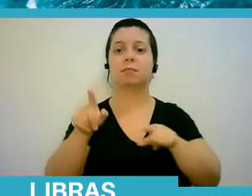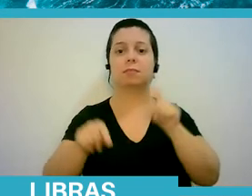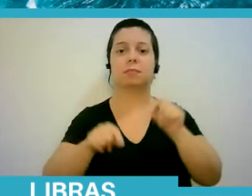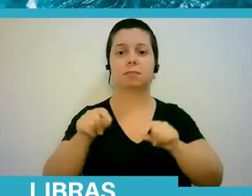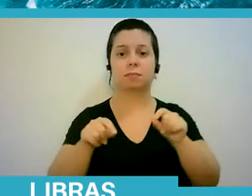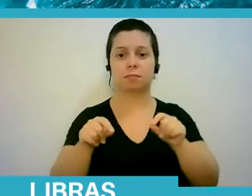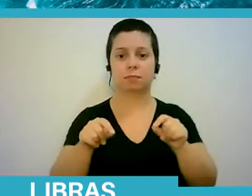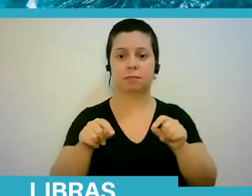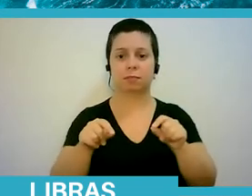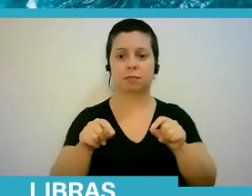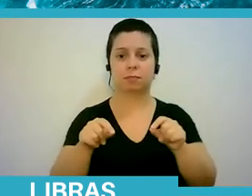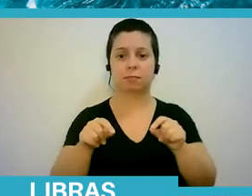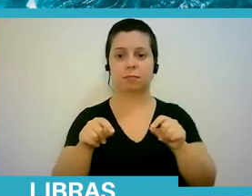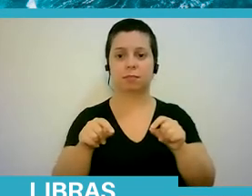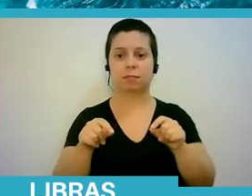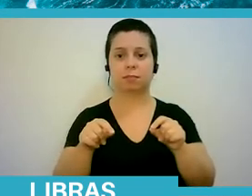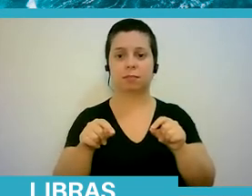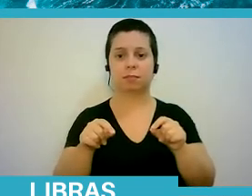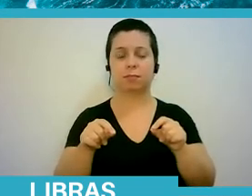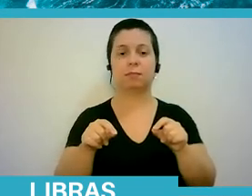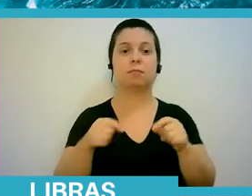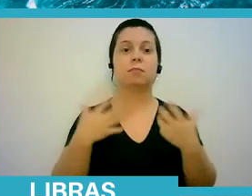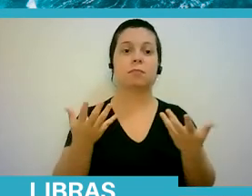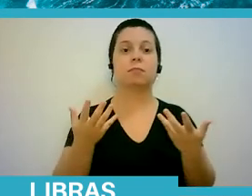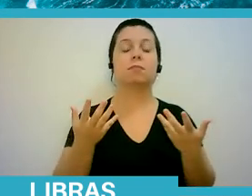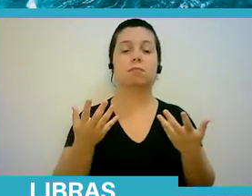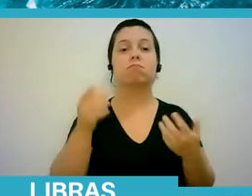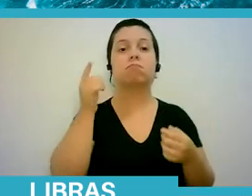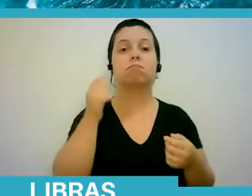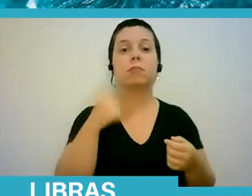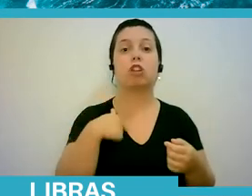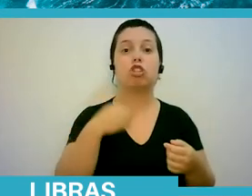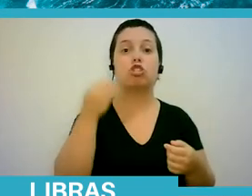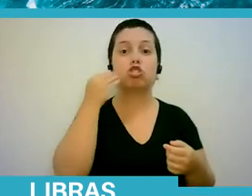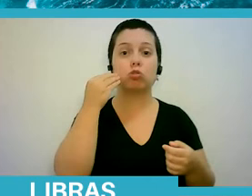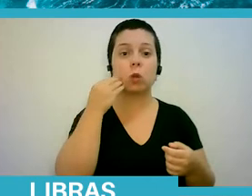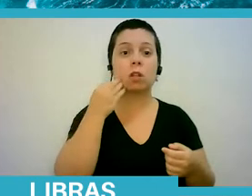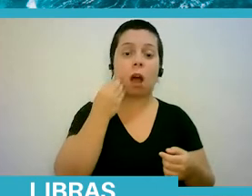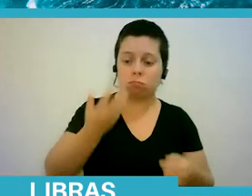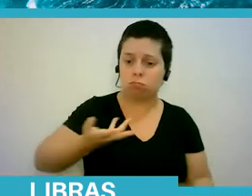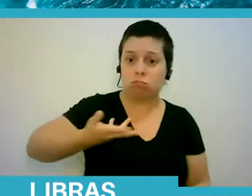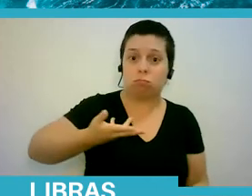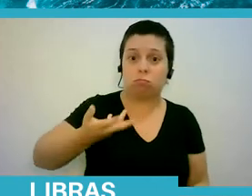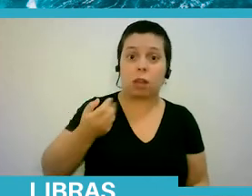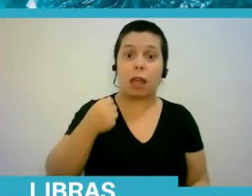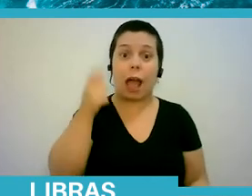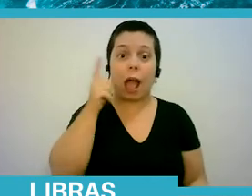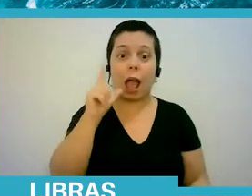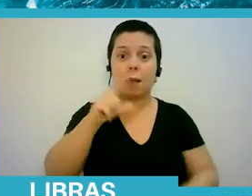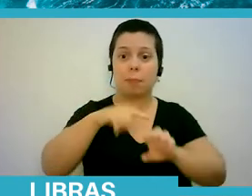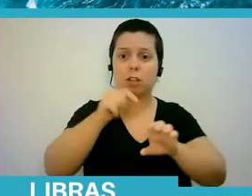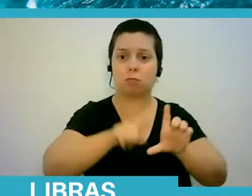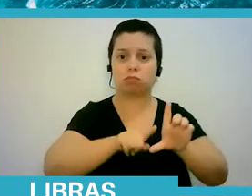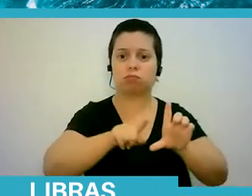é que, normalmente, em empreendedorismo, a gente está em busca de um crescimento acelerado dos nossos negócios, dos nossos